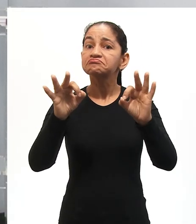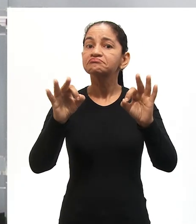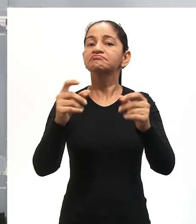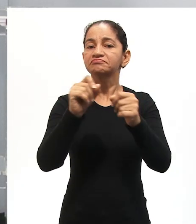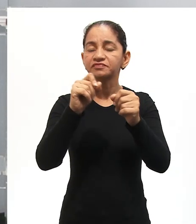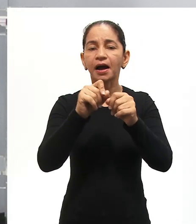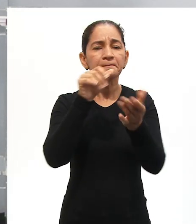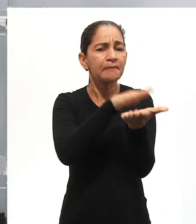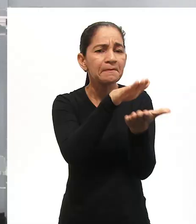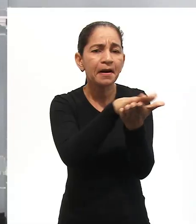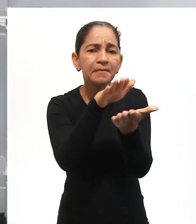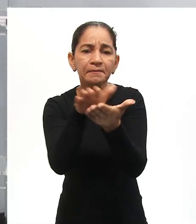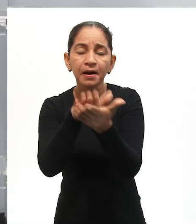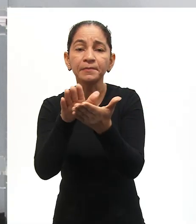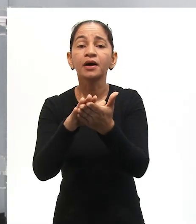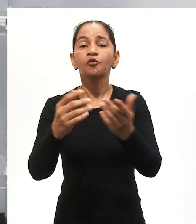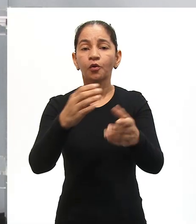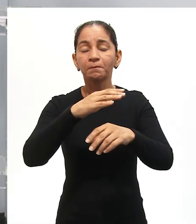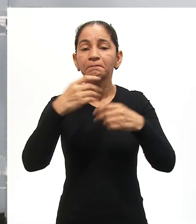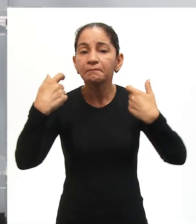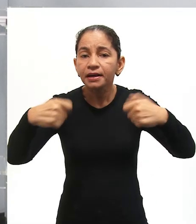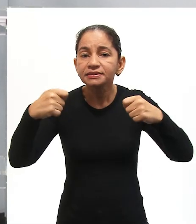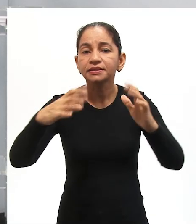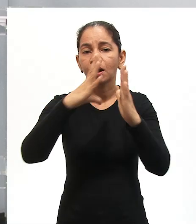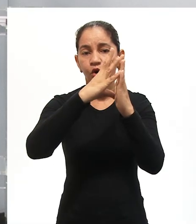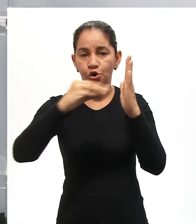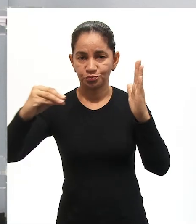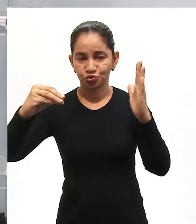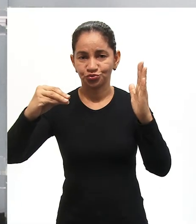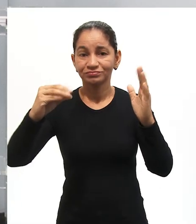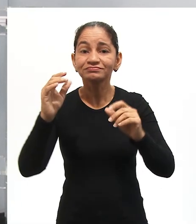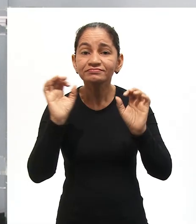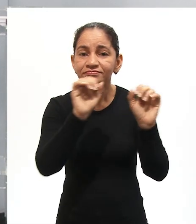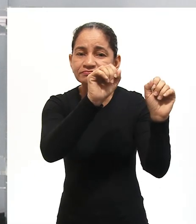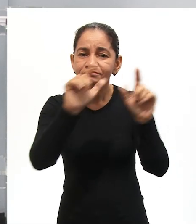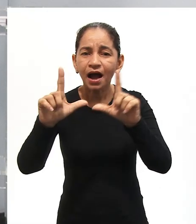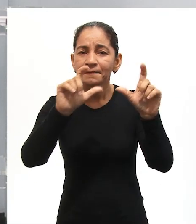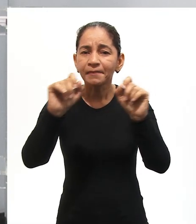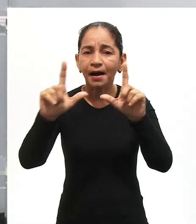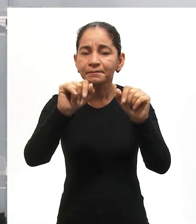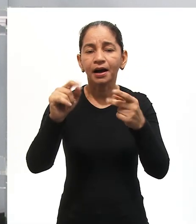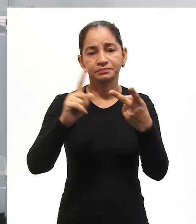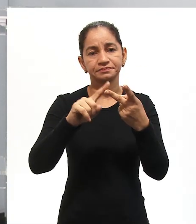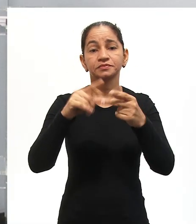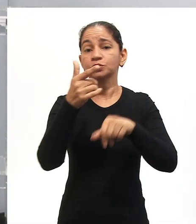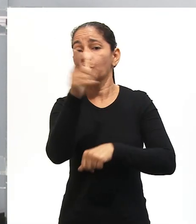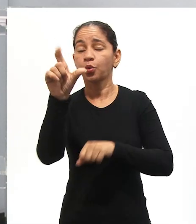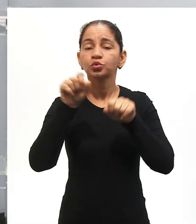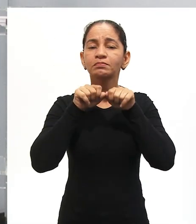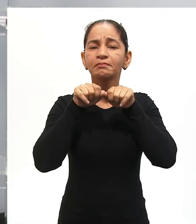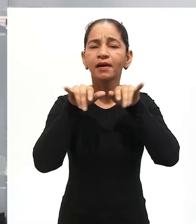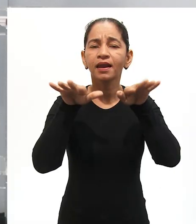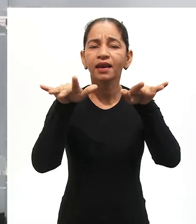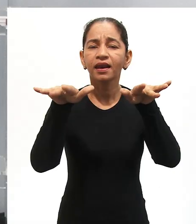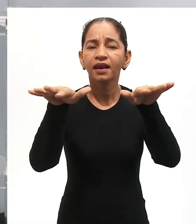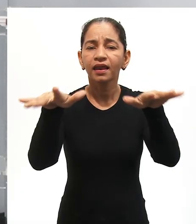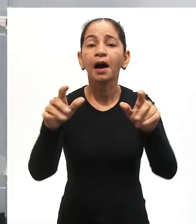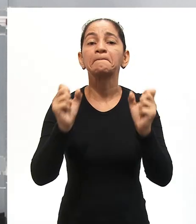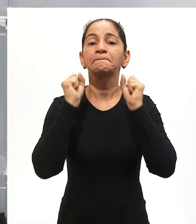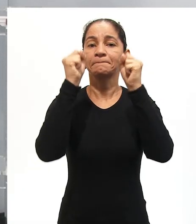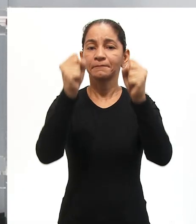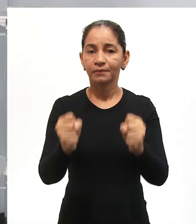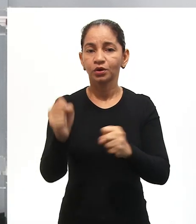seja reproduzido nas minhas aulas, seja reproduzido em outros cursos,